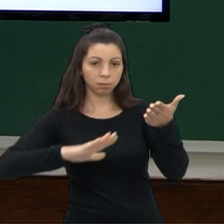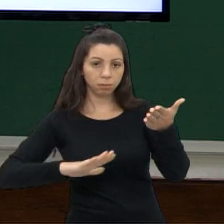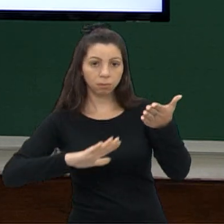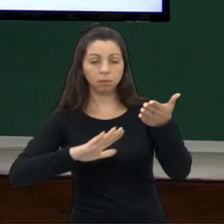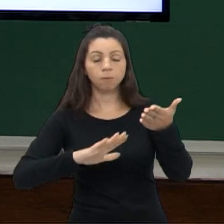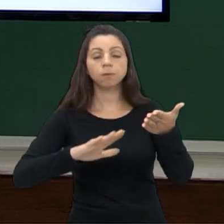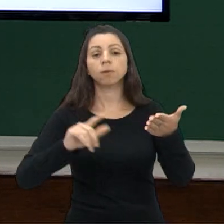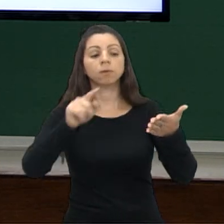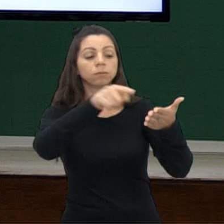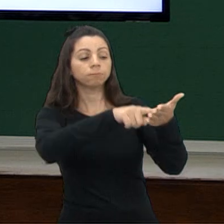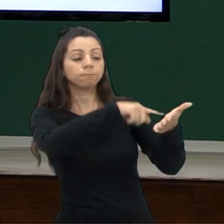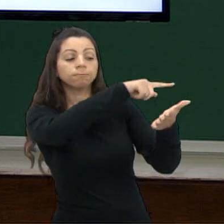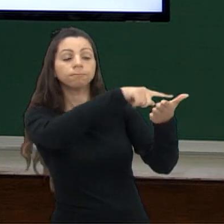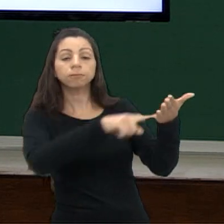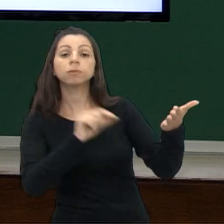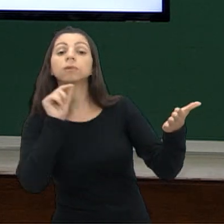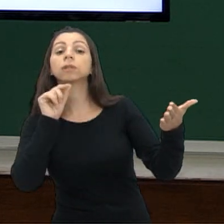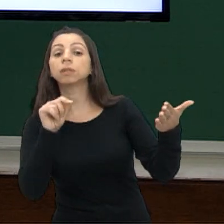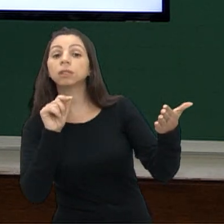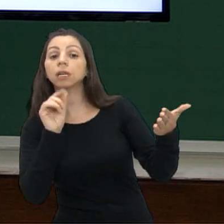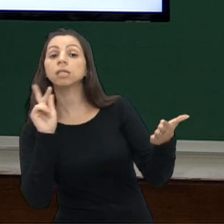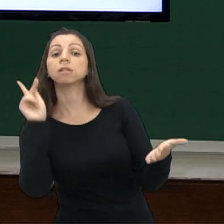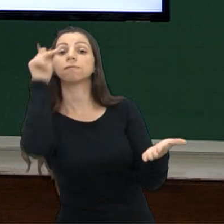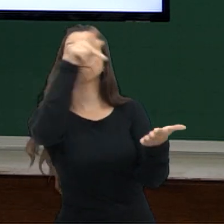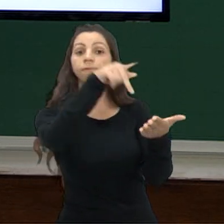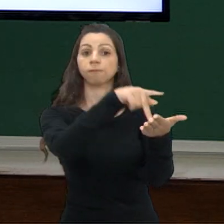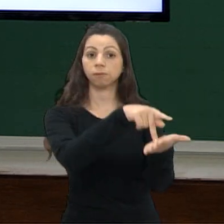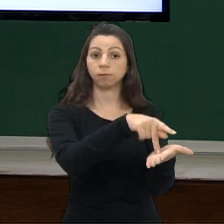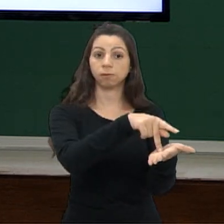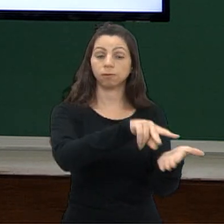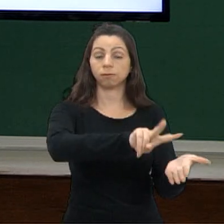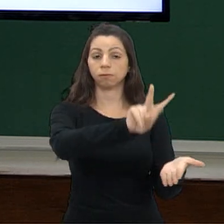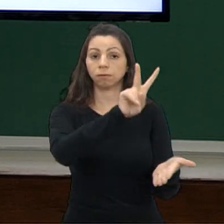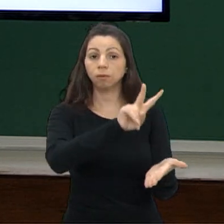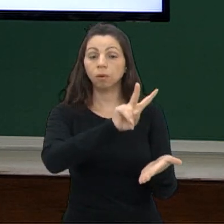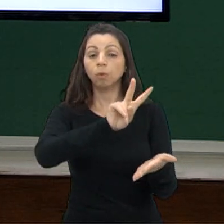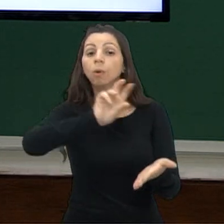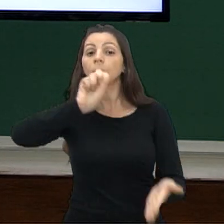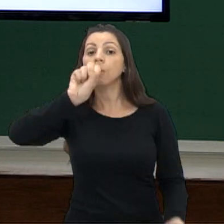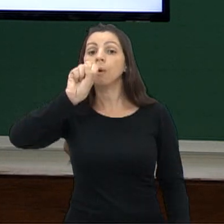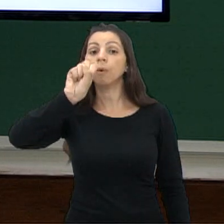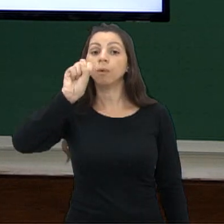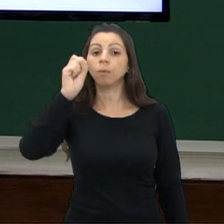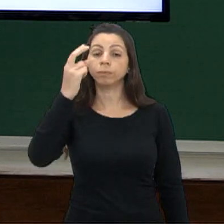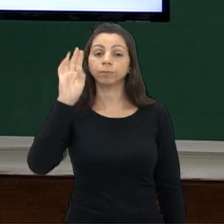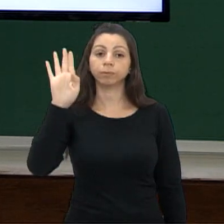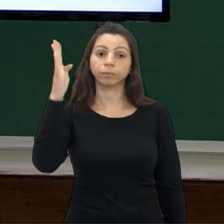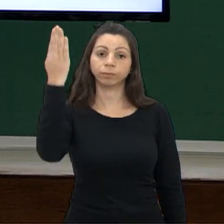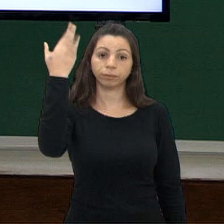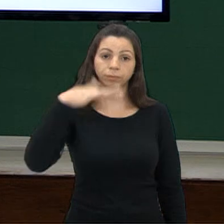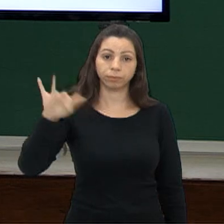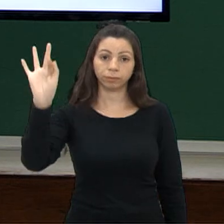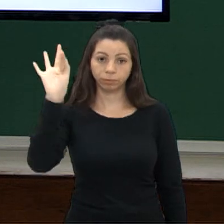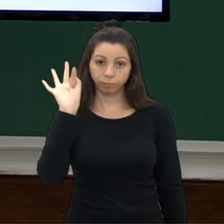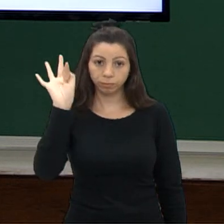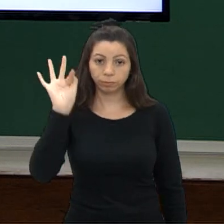vai assinalar verdadeiro ou falso para as afirmações de acordo com o fragmento da aula passada,